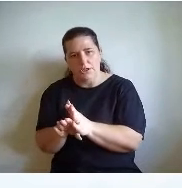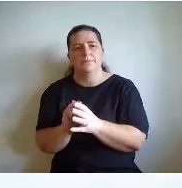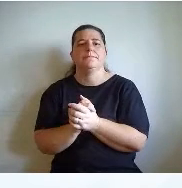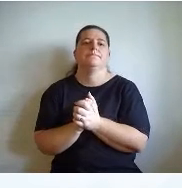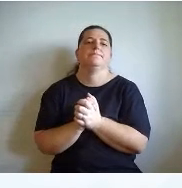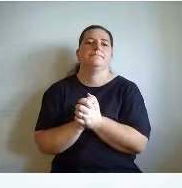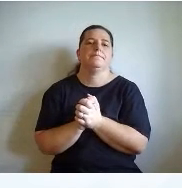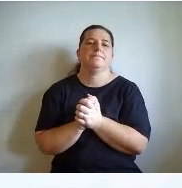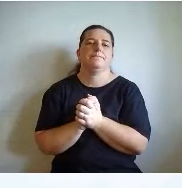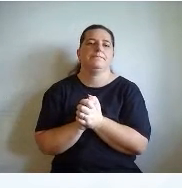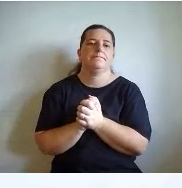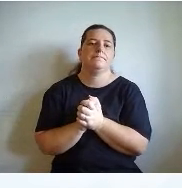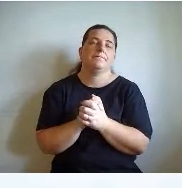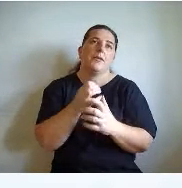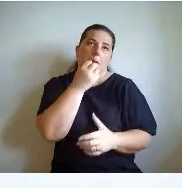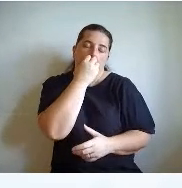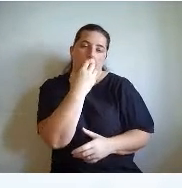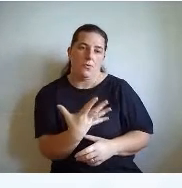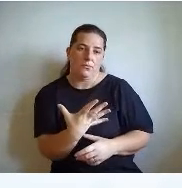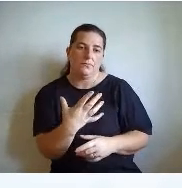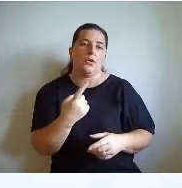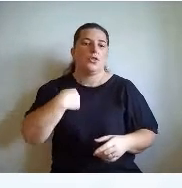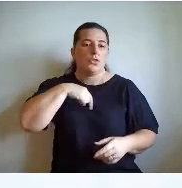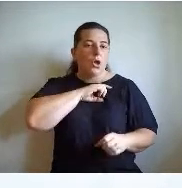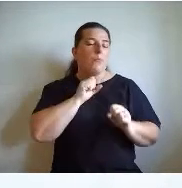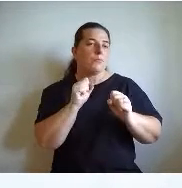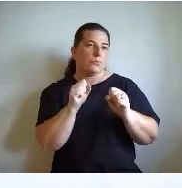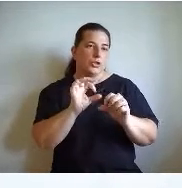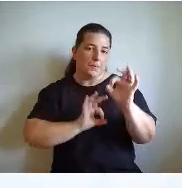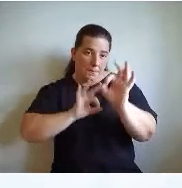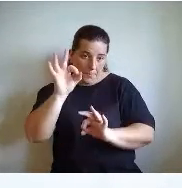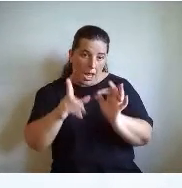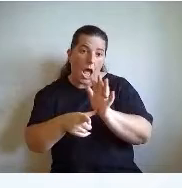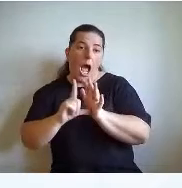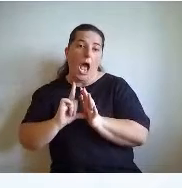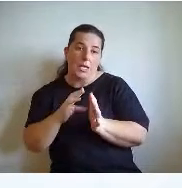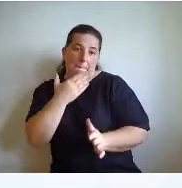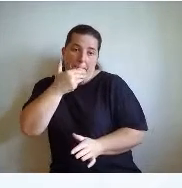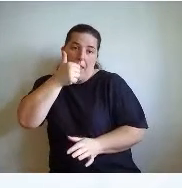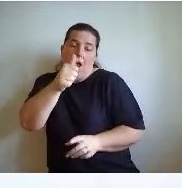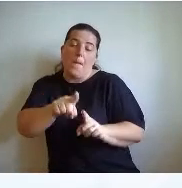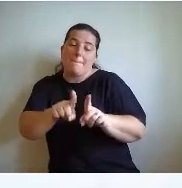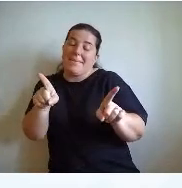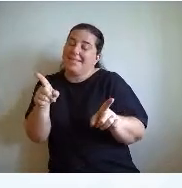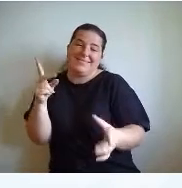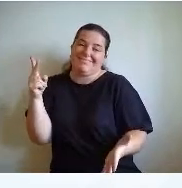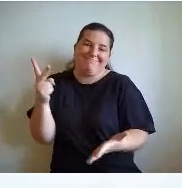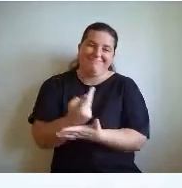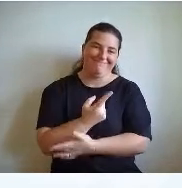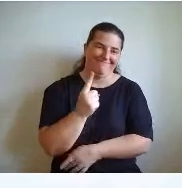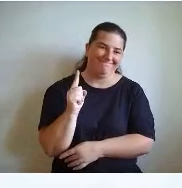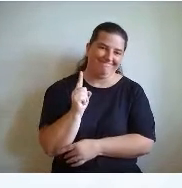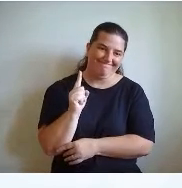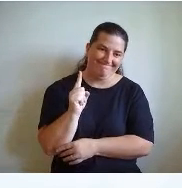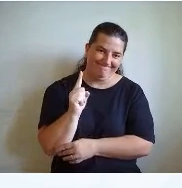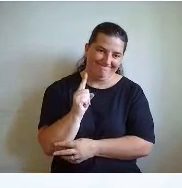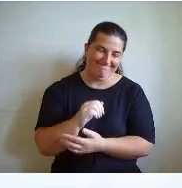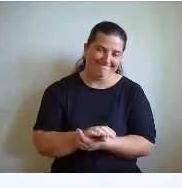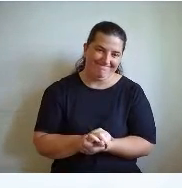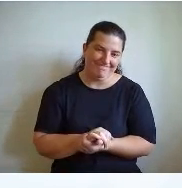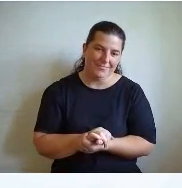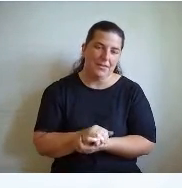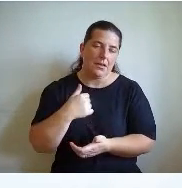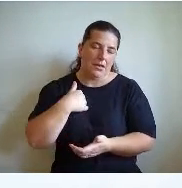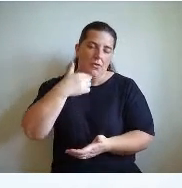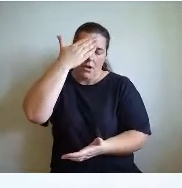E, bom, nós podíamos ter nos preparado um pouco mais, mas isso não aconteceu, e eu